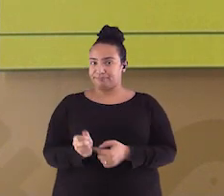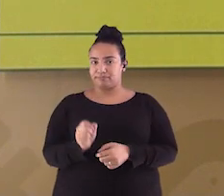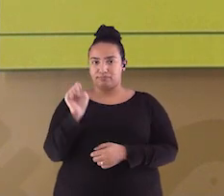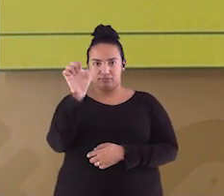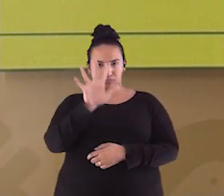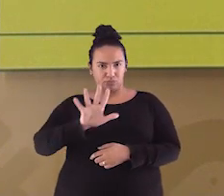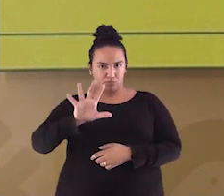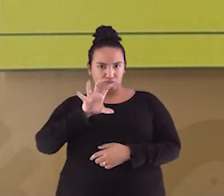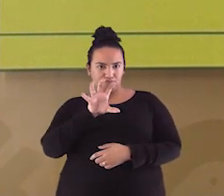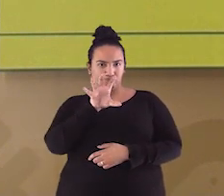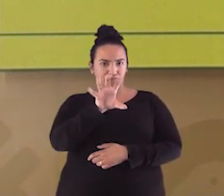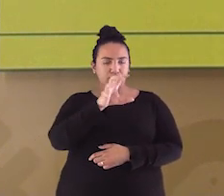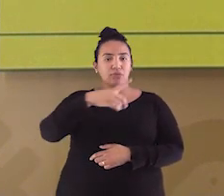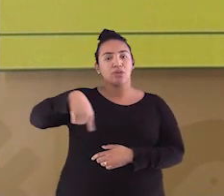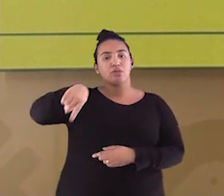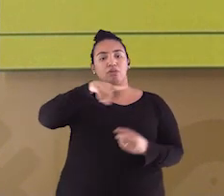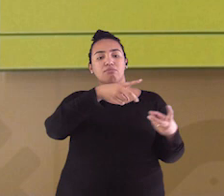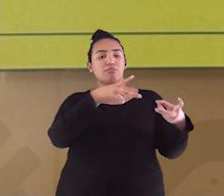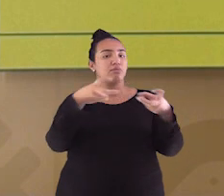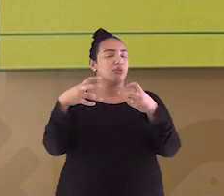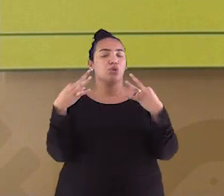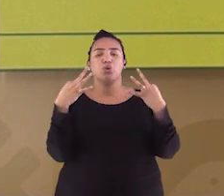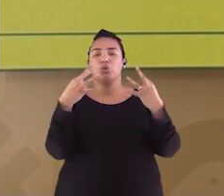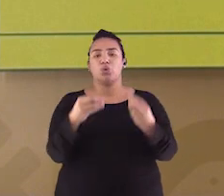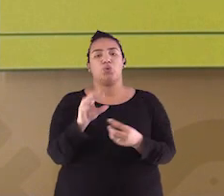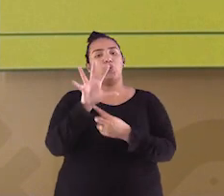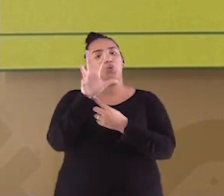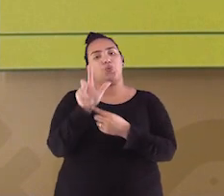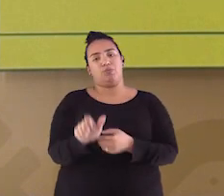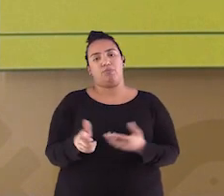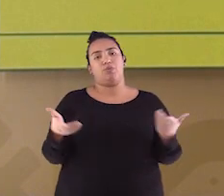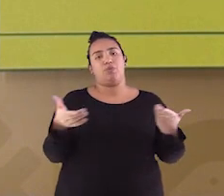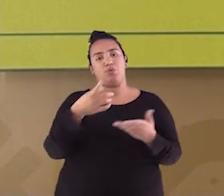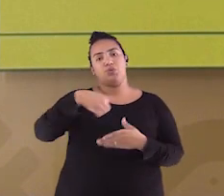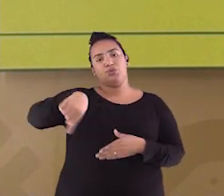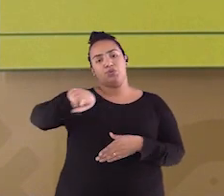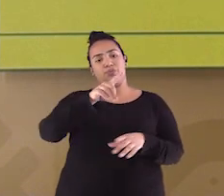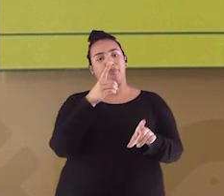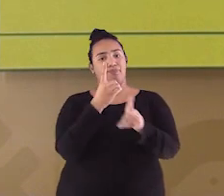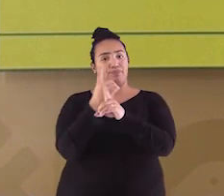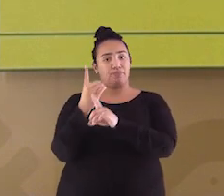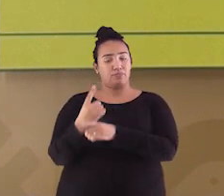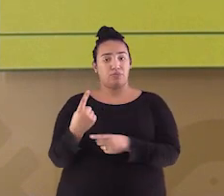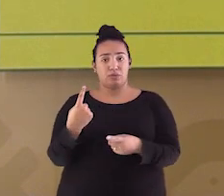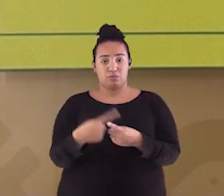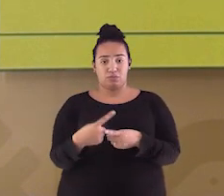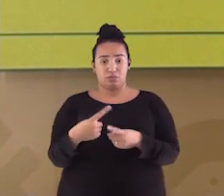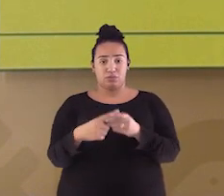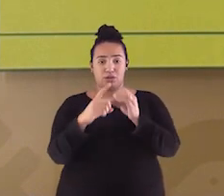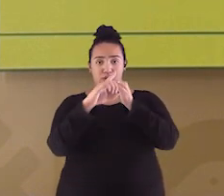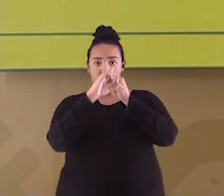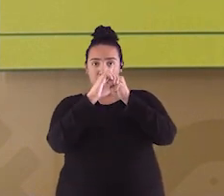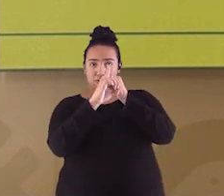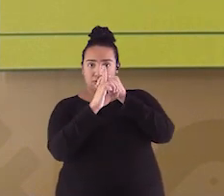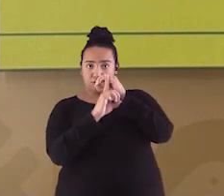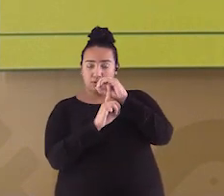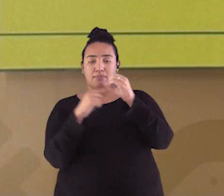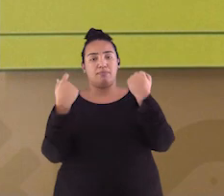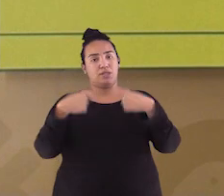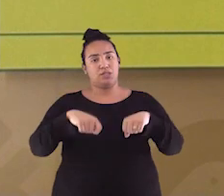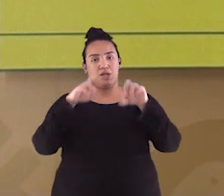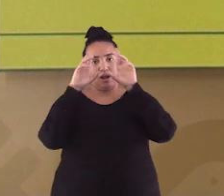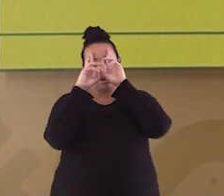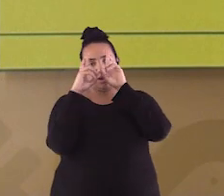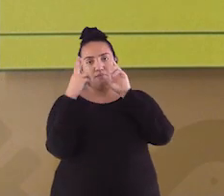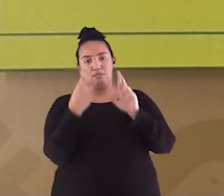pode ser percebida em praticamente todos os mapas que temos acesso hoje, já que o Marco Zero deve ser respeitado por